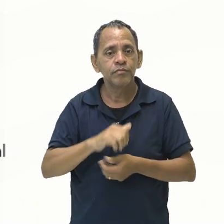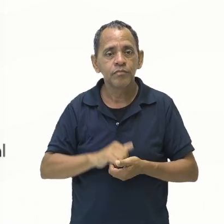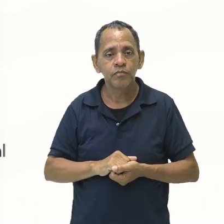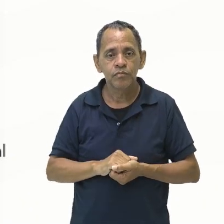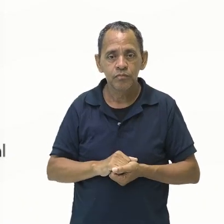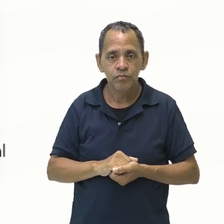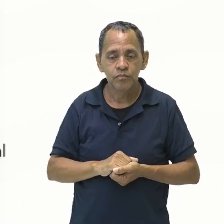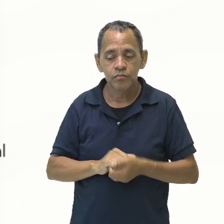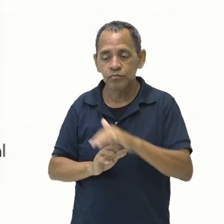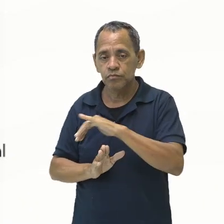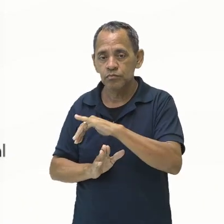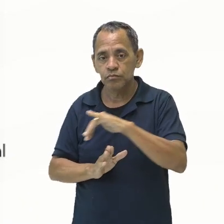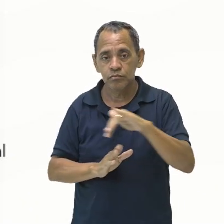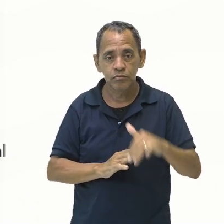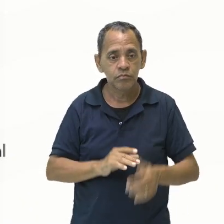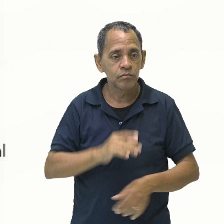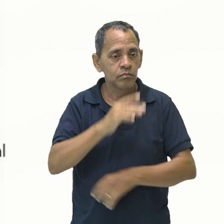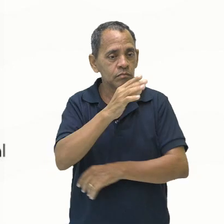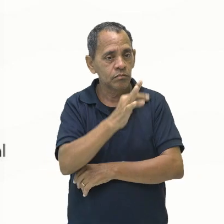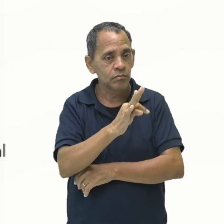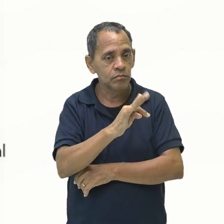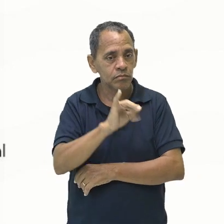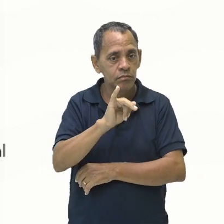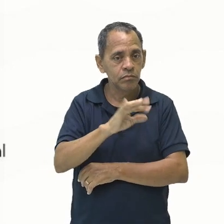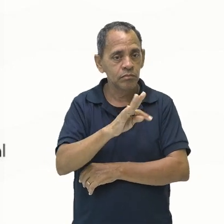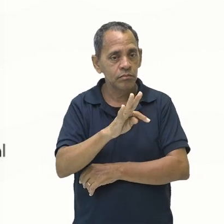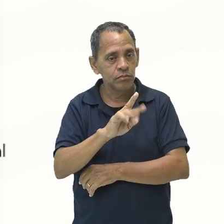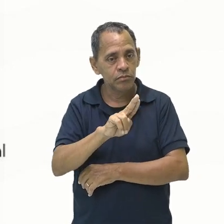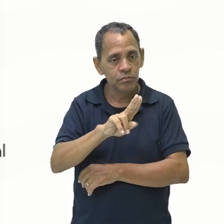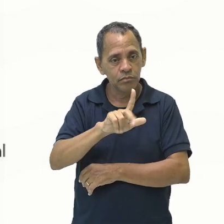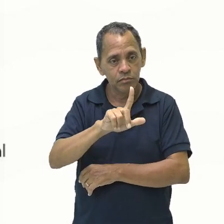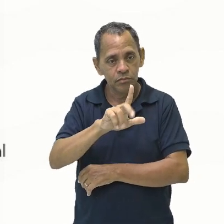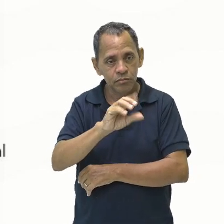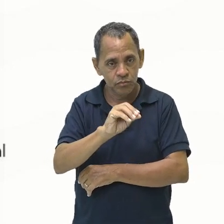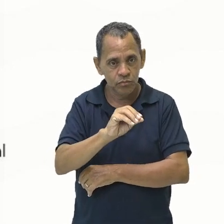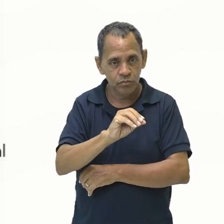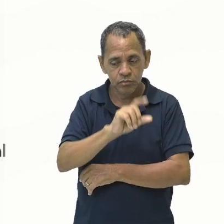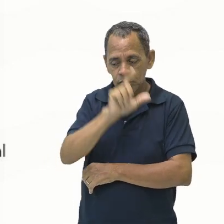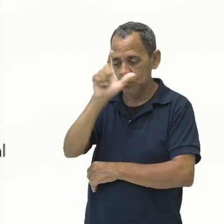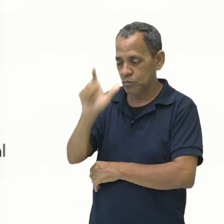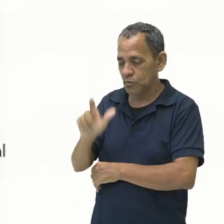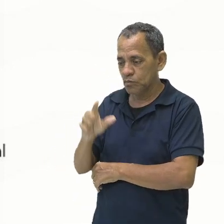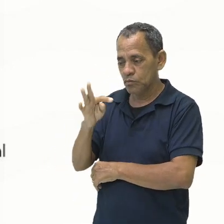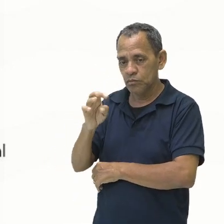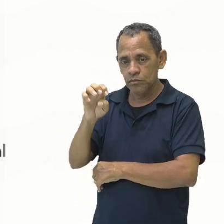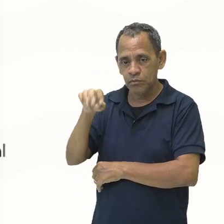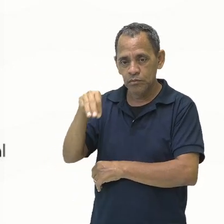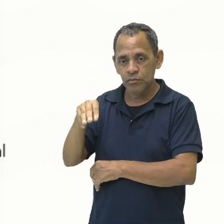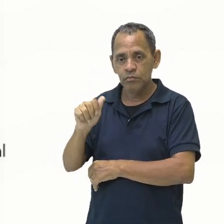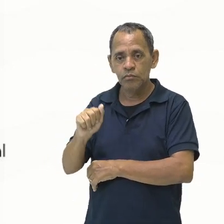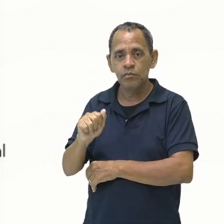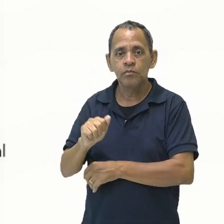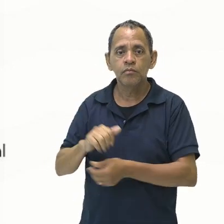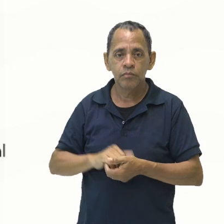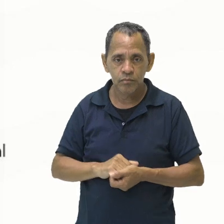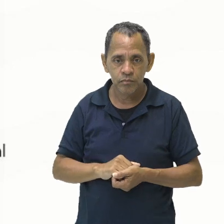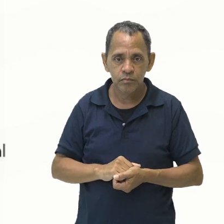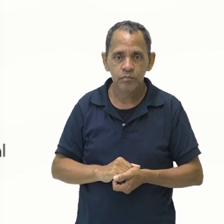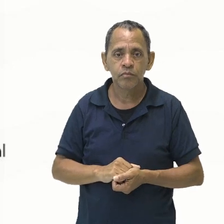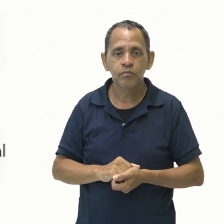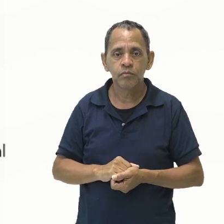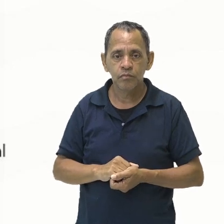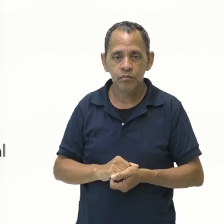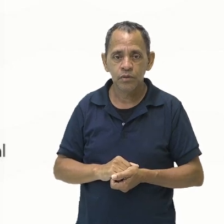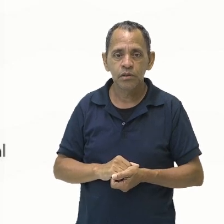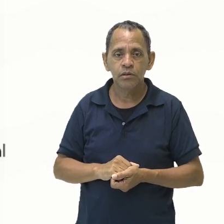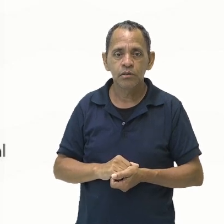outra coisa. O título você vai colocar depois. Elas não são palavras sinônimas. Tema e